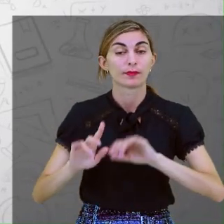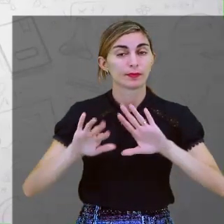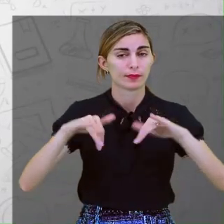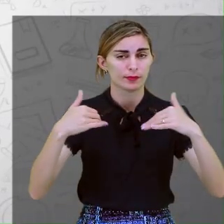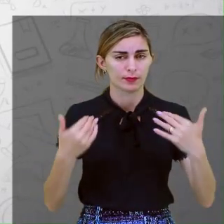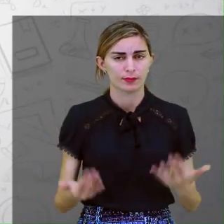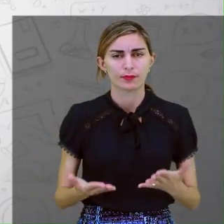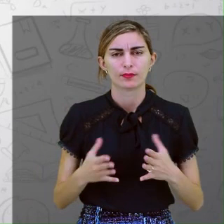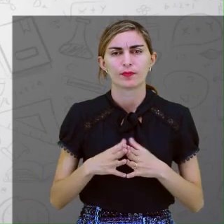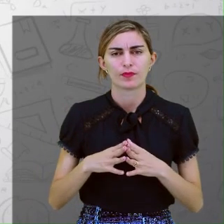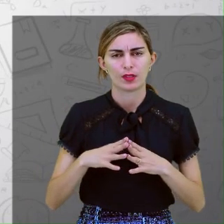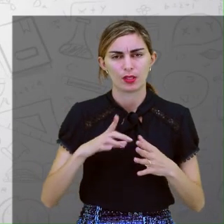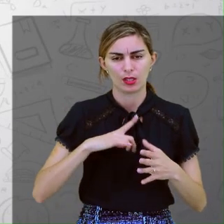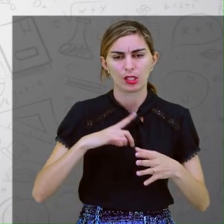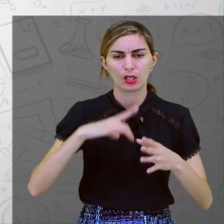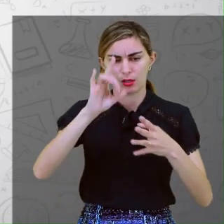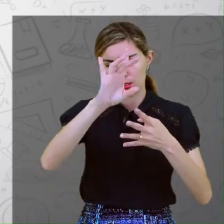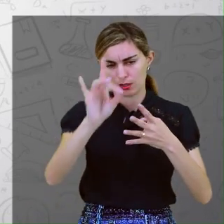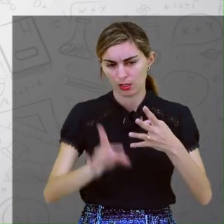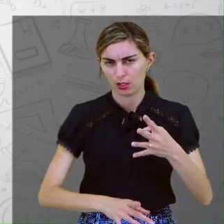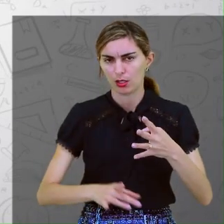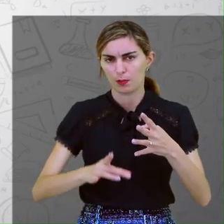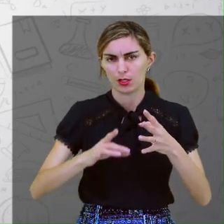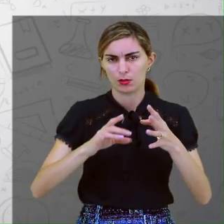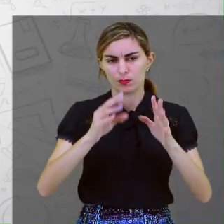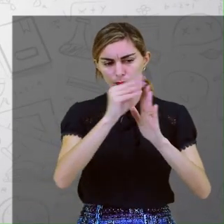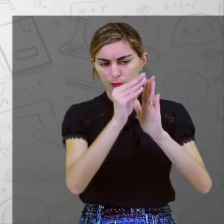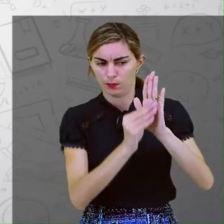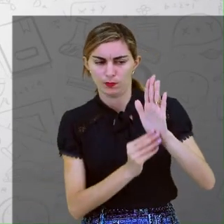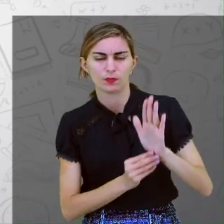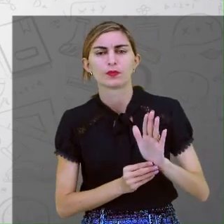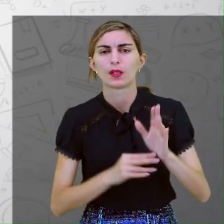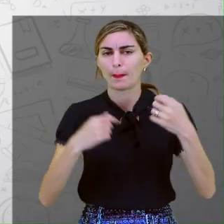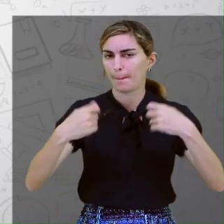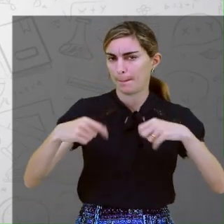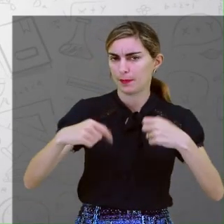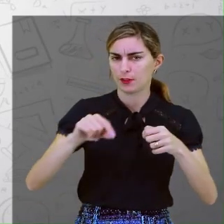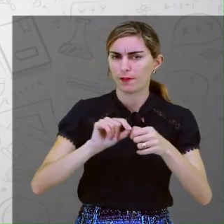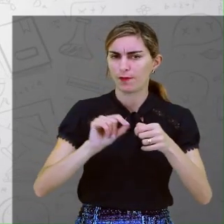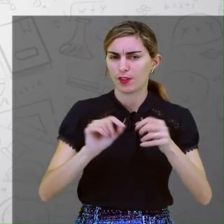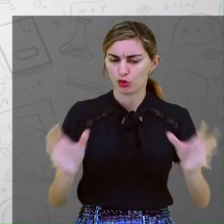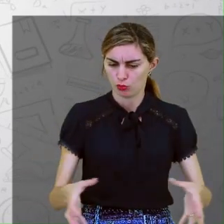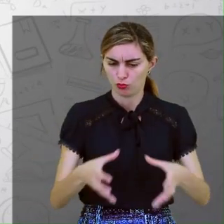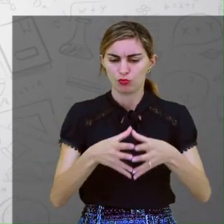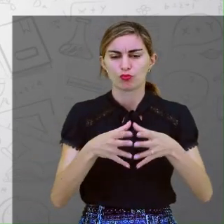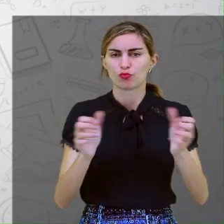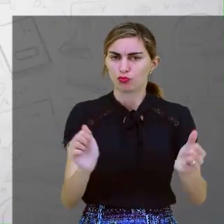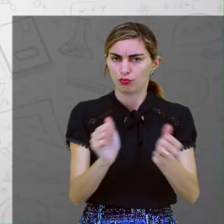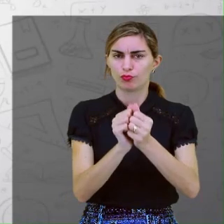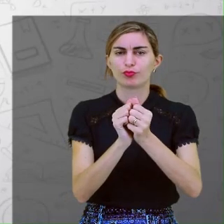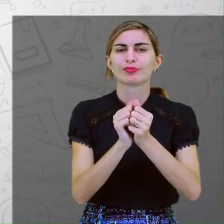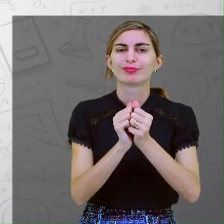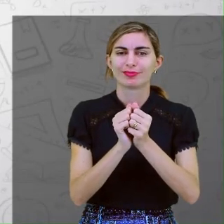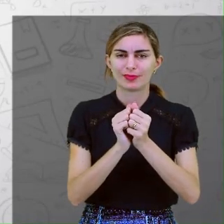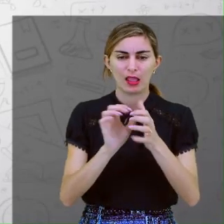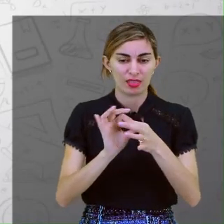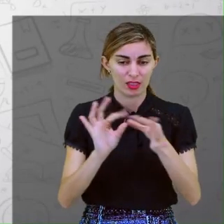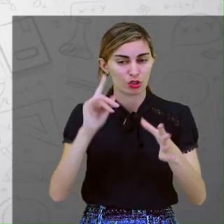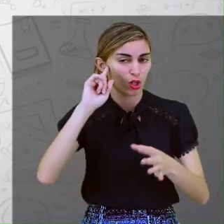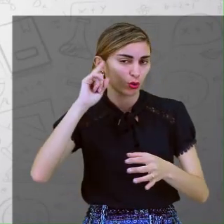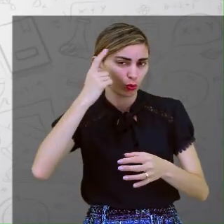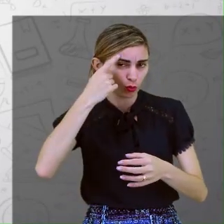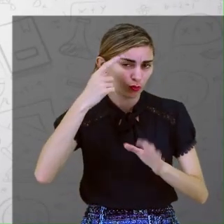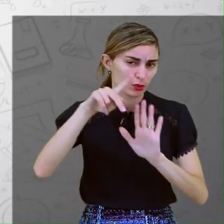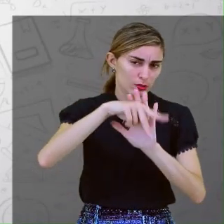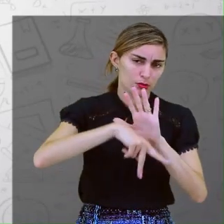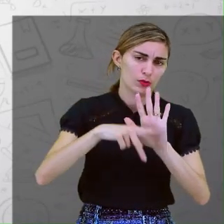Então, tanto o detalhamento quanto a especificação elas devem ser feitas ali conjuntamente para não deixar dúvidas